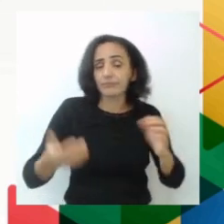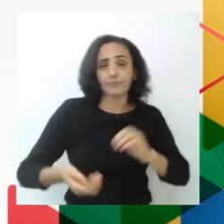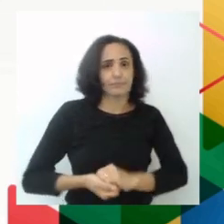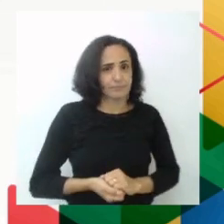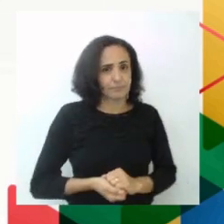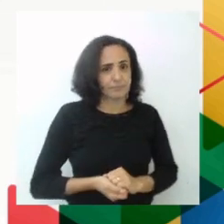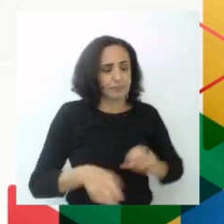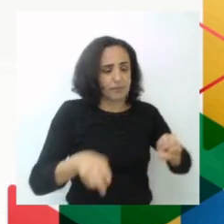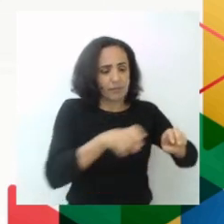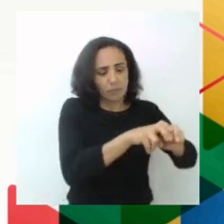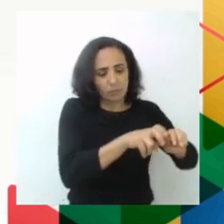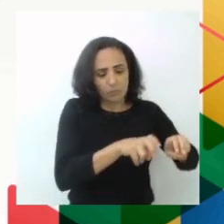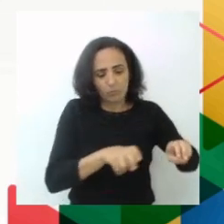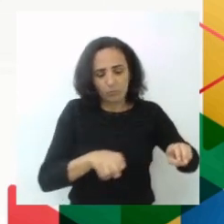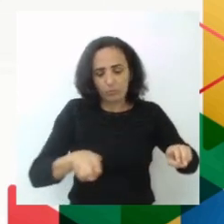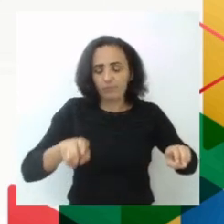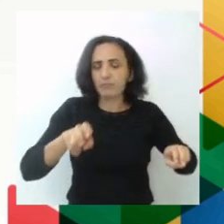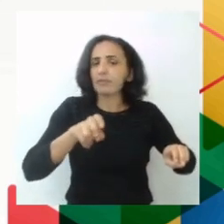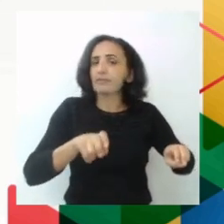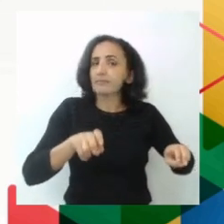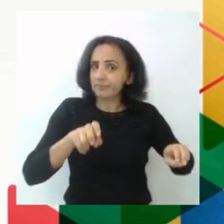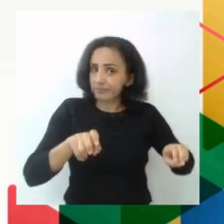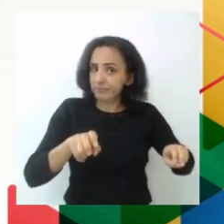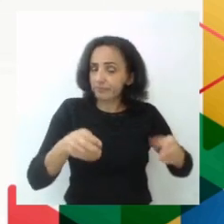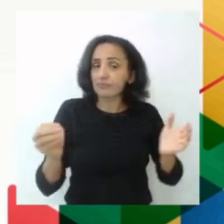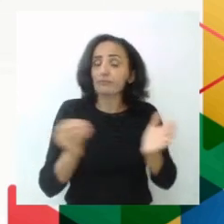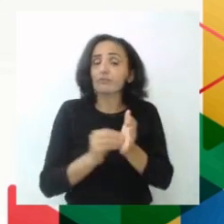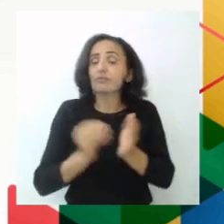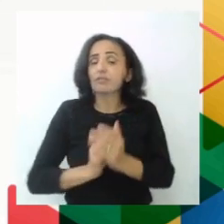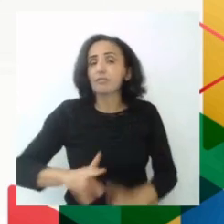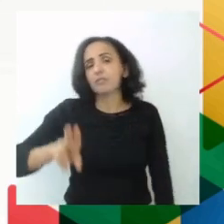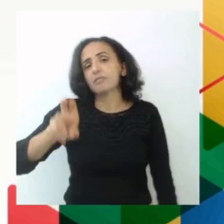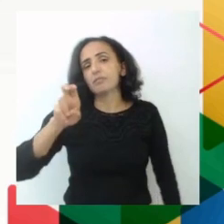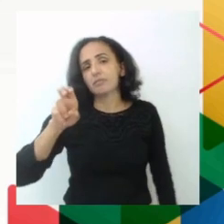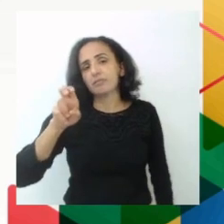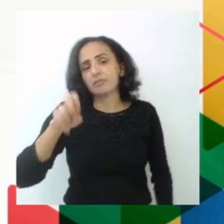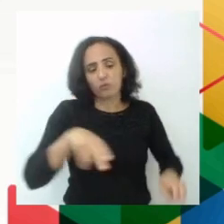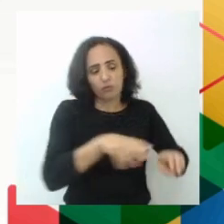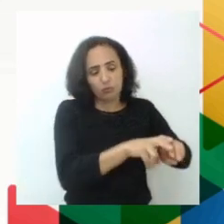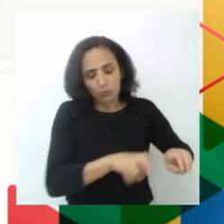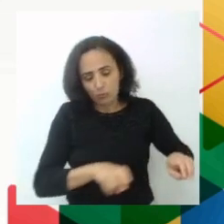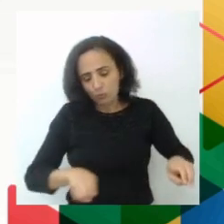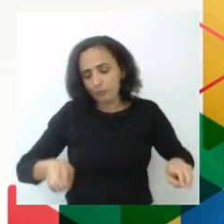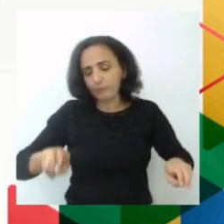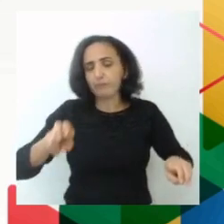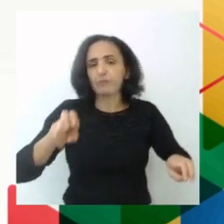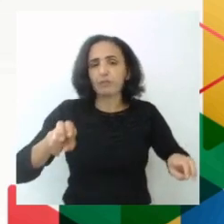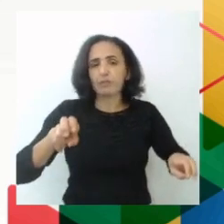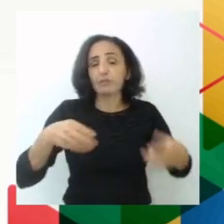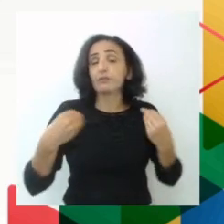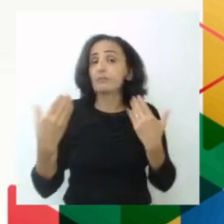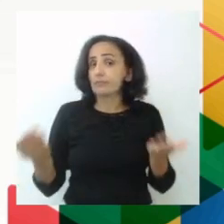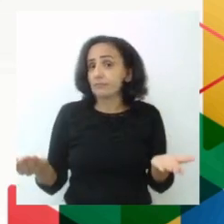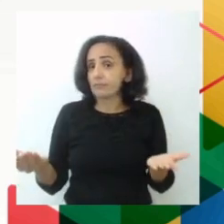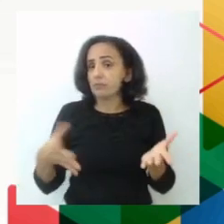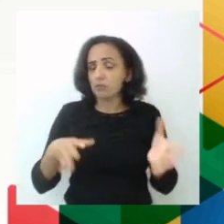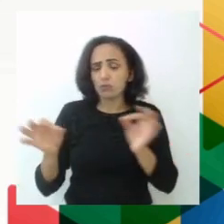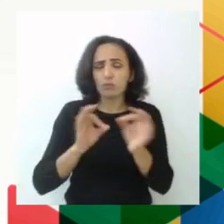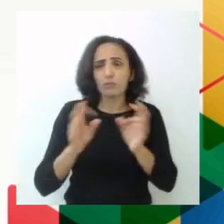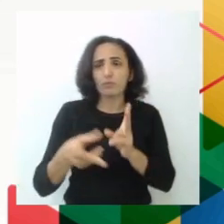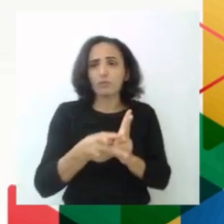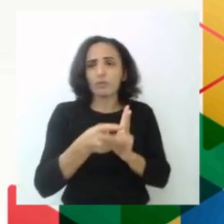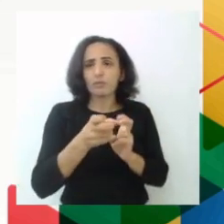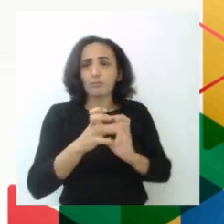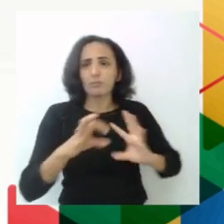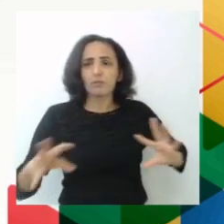agora restam quantas pessoas para ocupar a quarta cadeira? 5. E por fim, 4. E como é que eu vou descobrir o